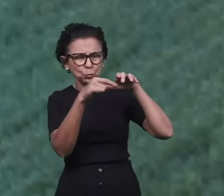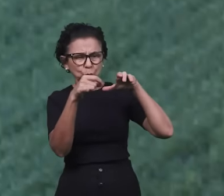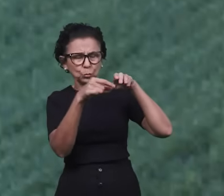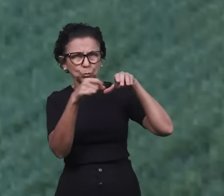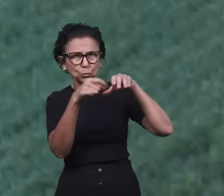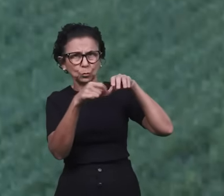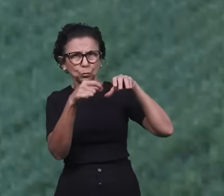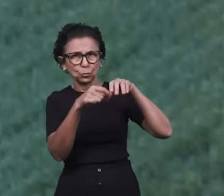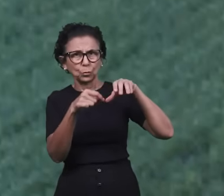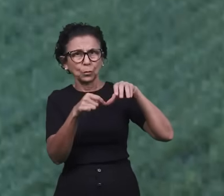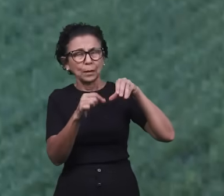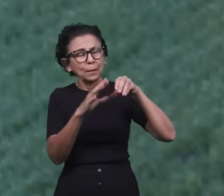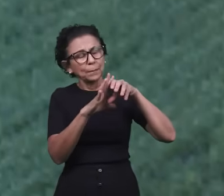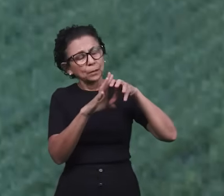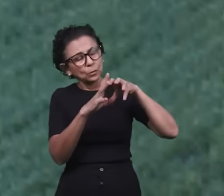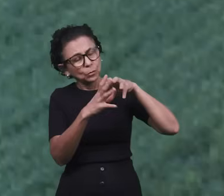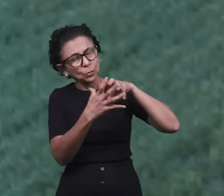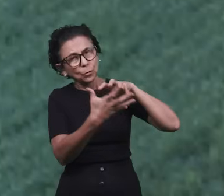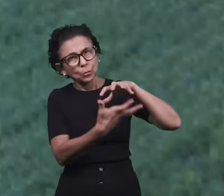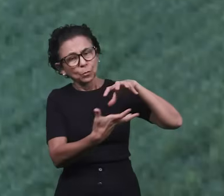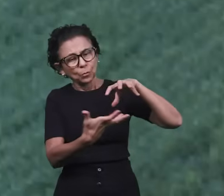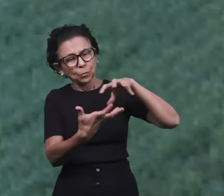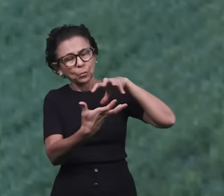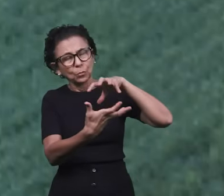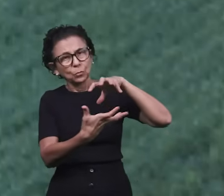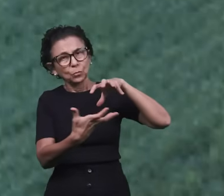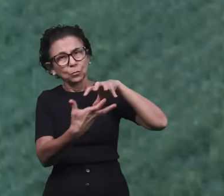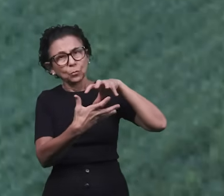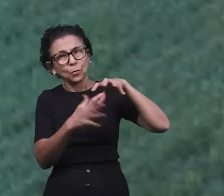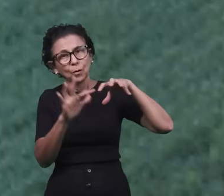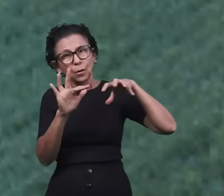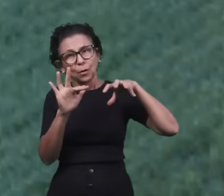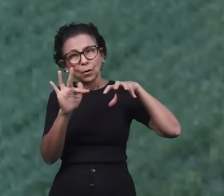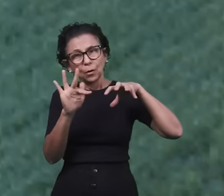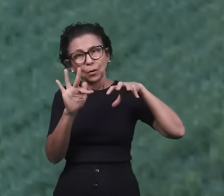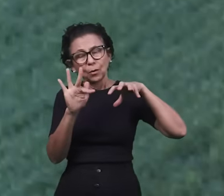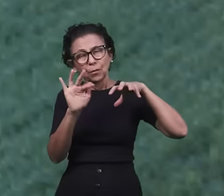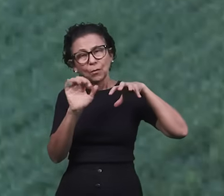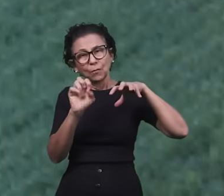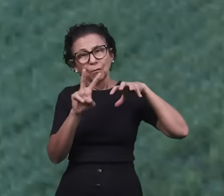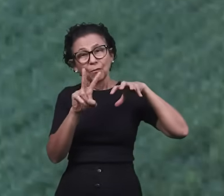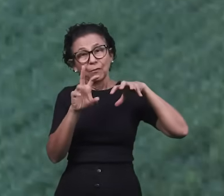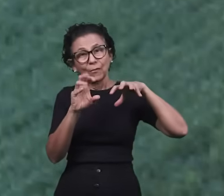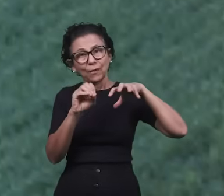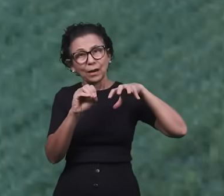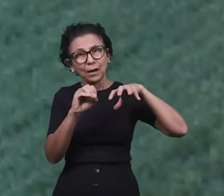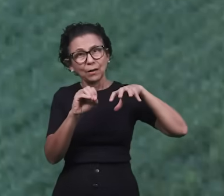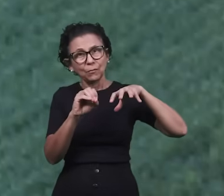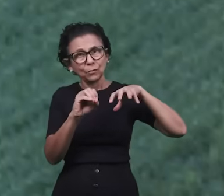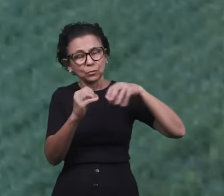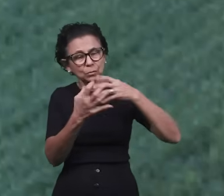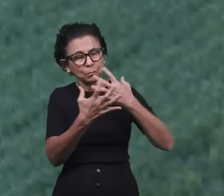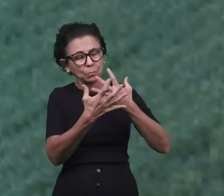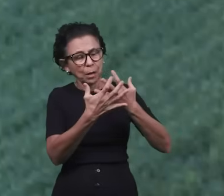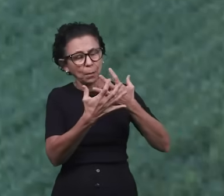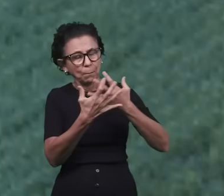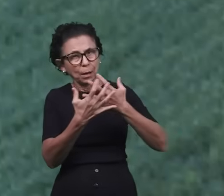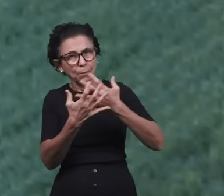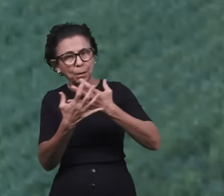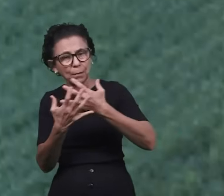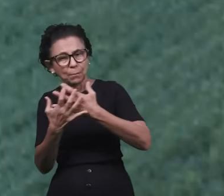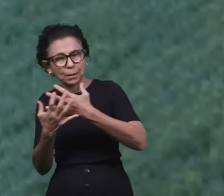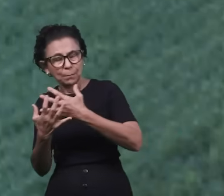veneno, por isso que incha e ele acaba até cobrindo, né? Porque ele é igual um coraçãozinho, se você pegar e olhar bem, você vai ver que